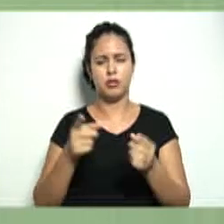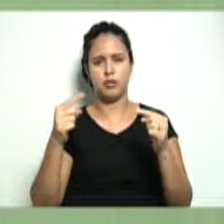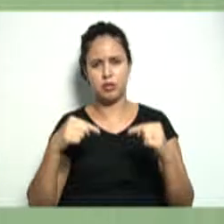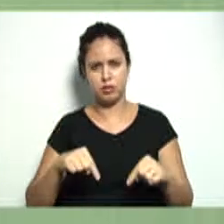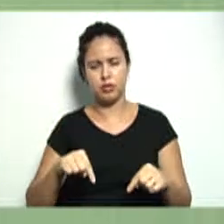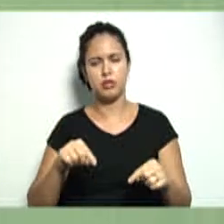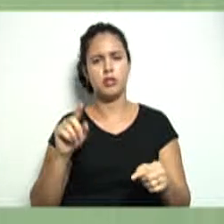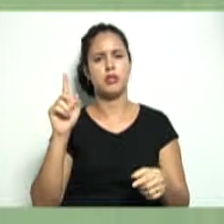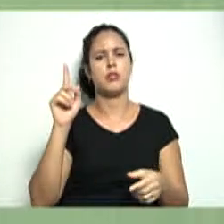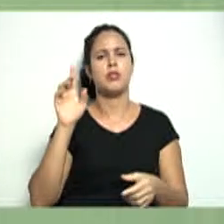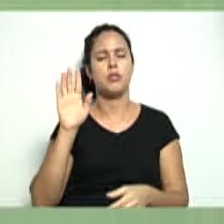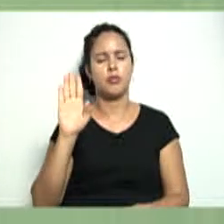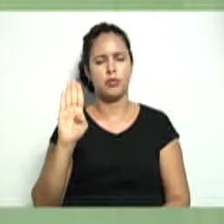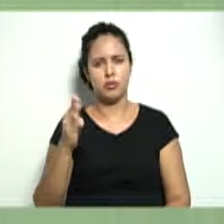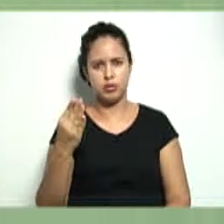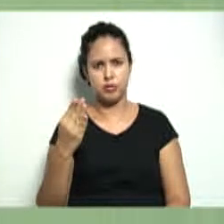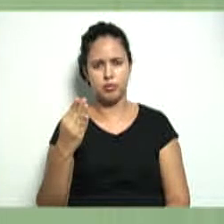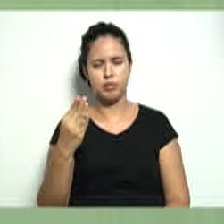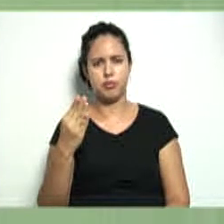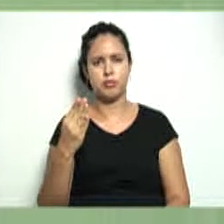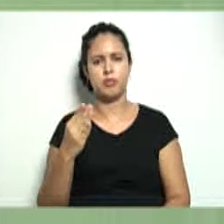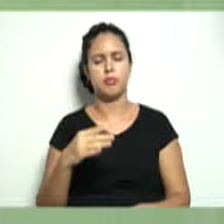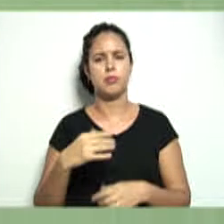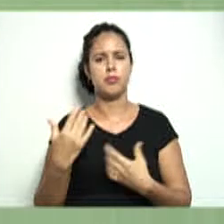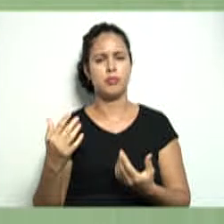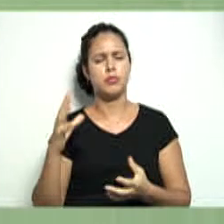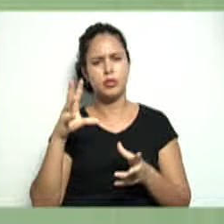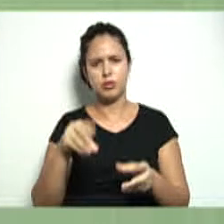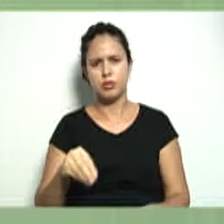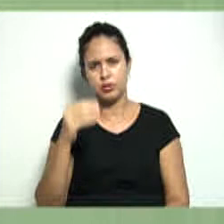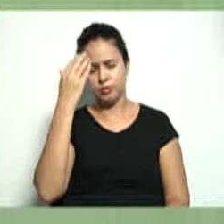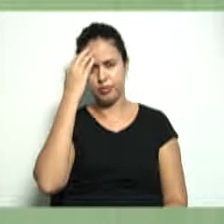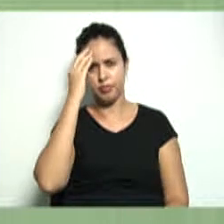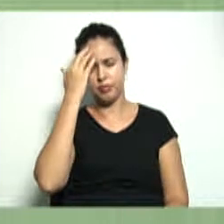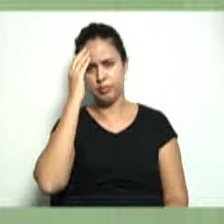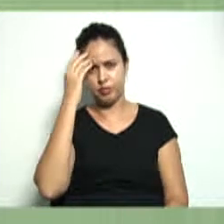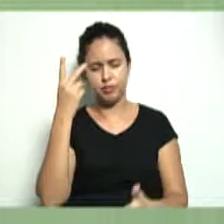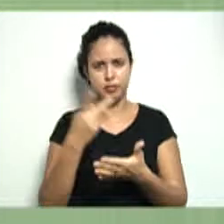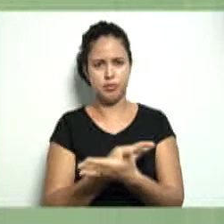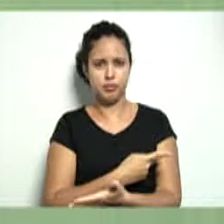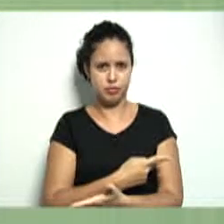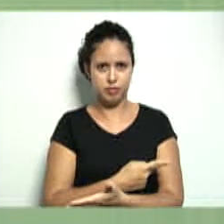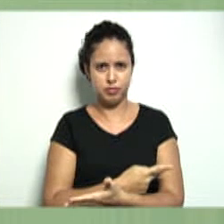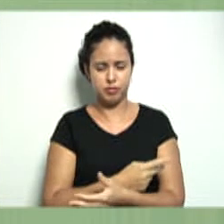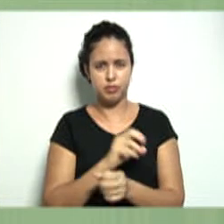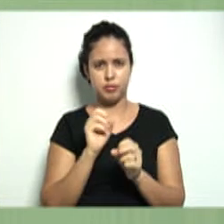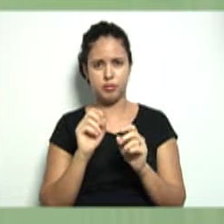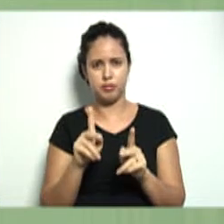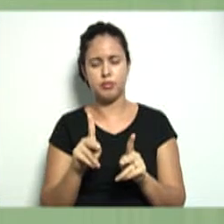foi falsa. Espero que todo mundo tenha acertado.